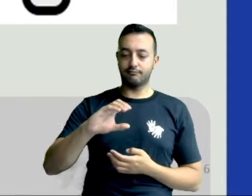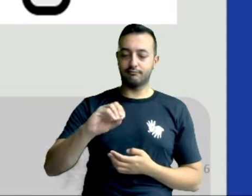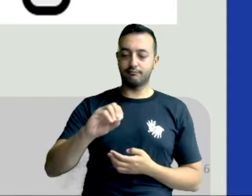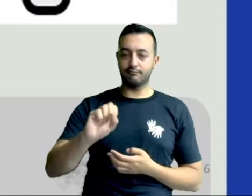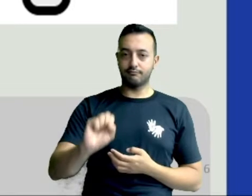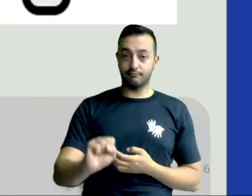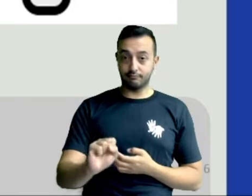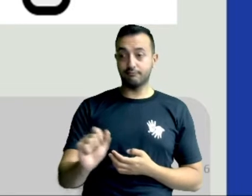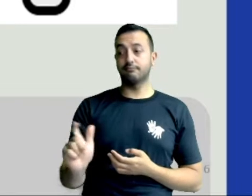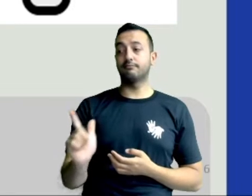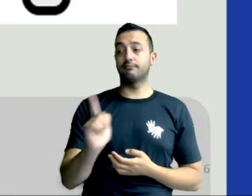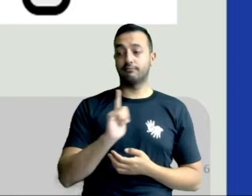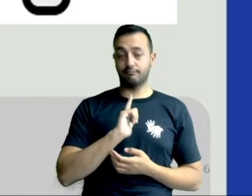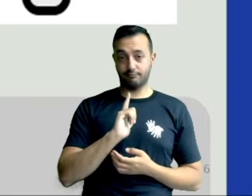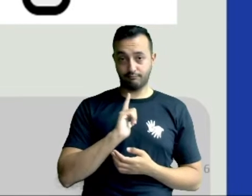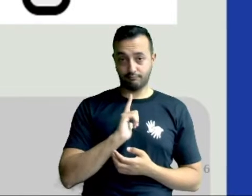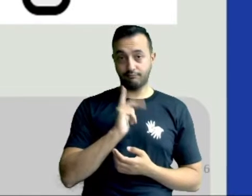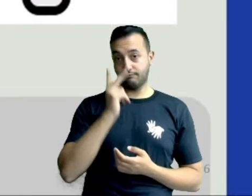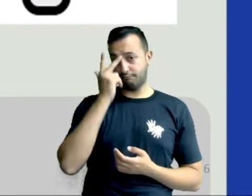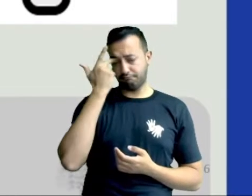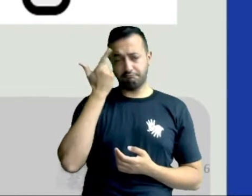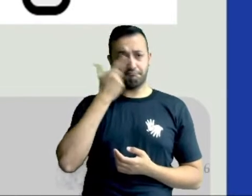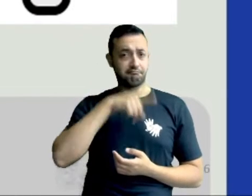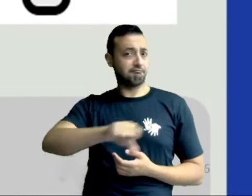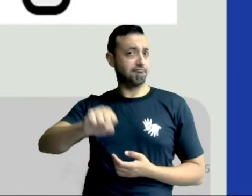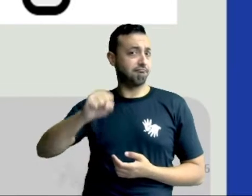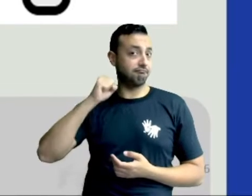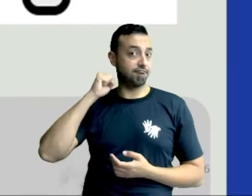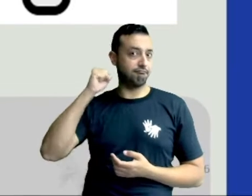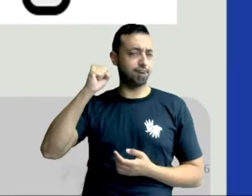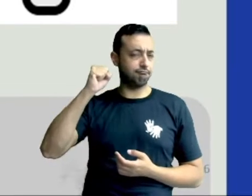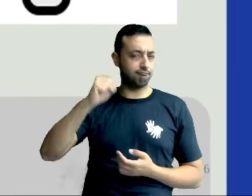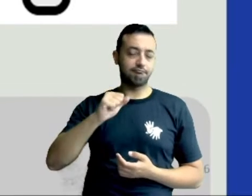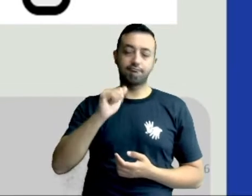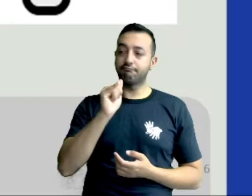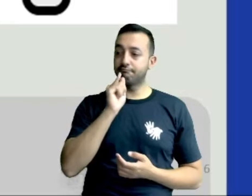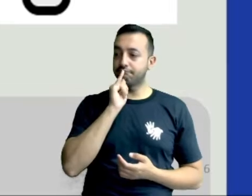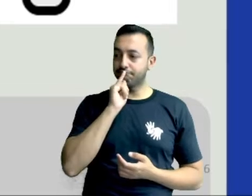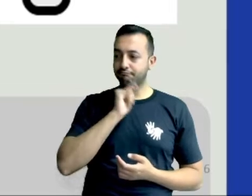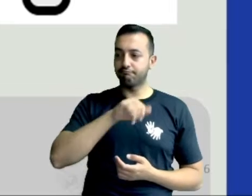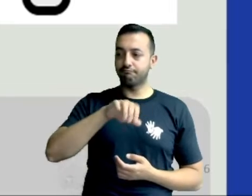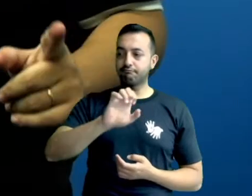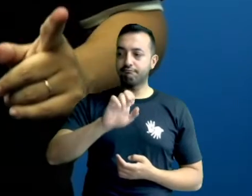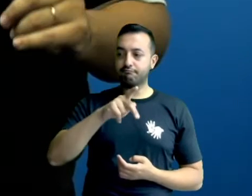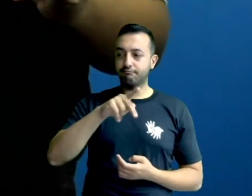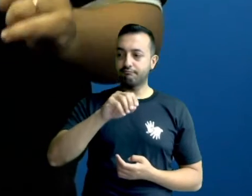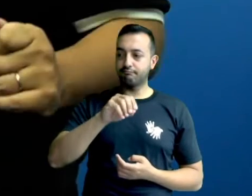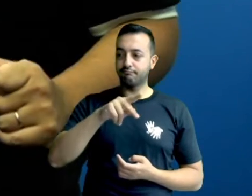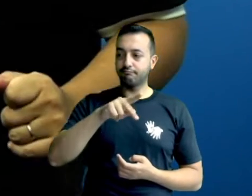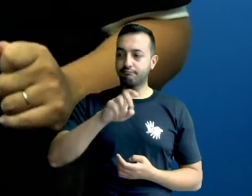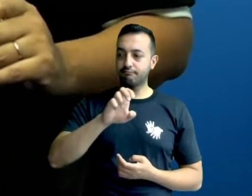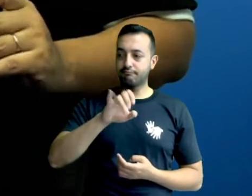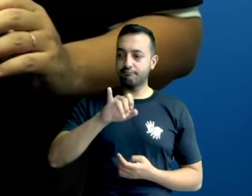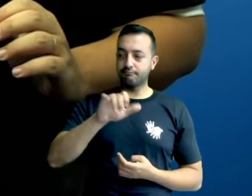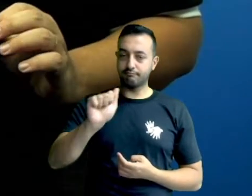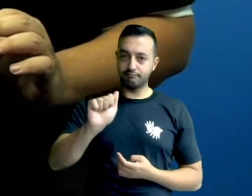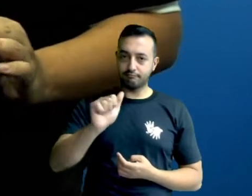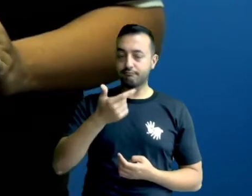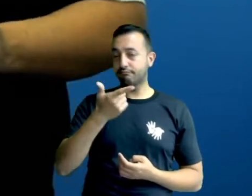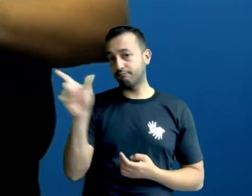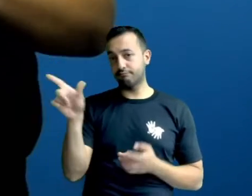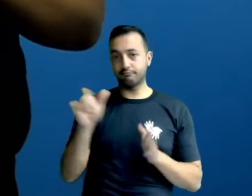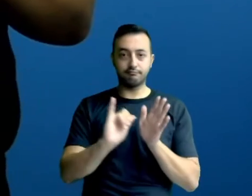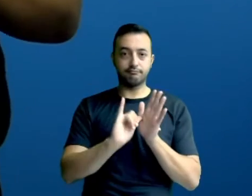Contém a presença de heróis. Por exemplo, a epopeia e a fábula. Vê só